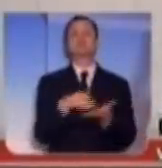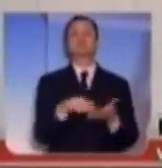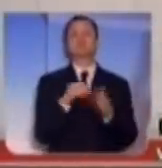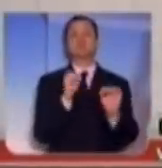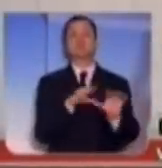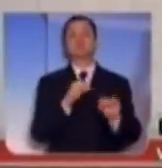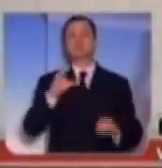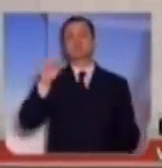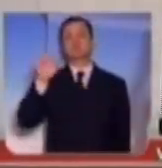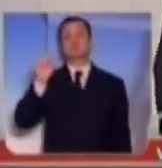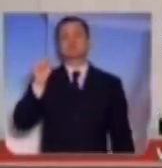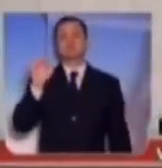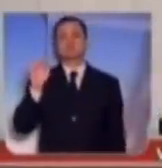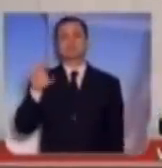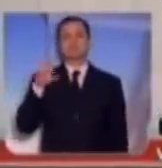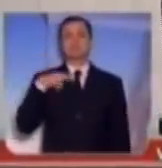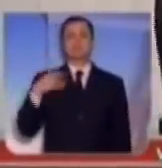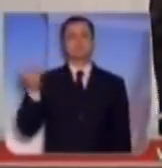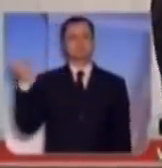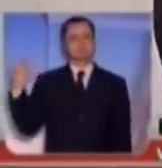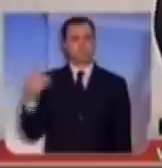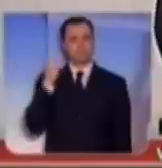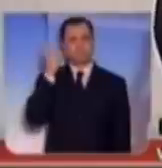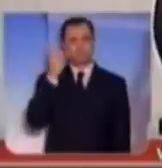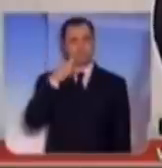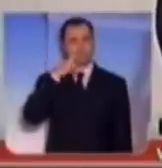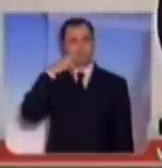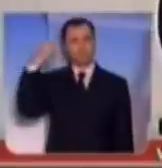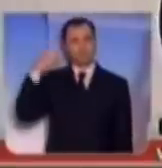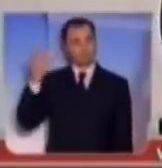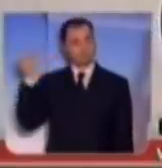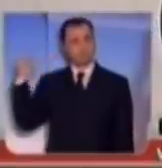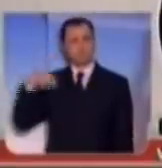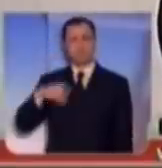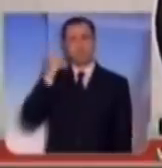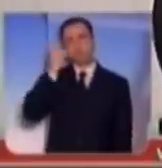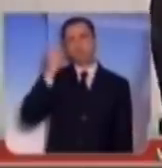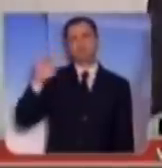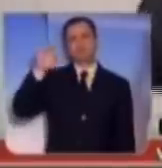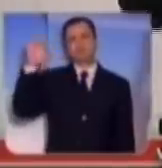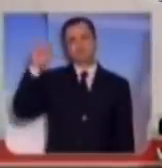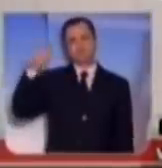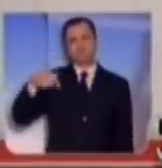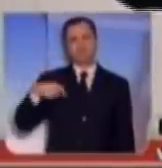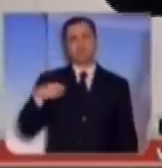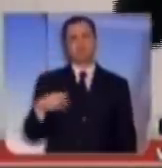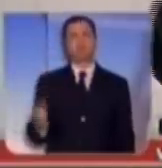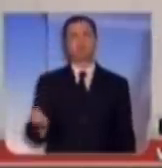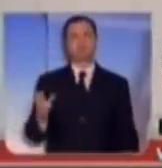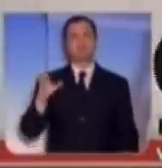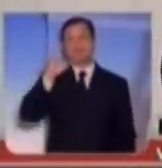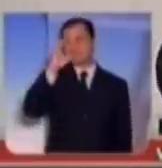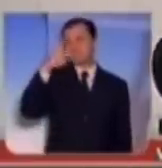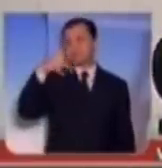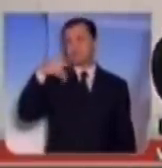educação, César Calegari, que foi deputado aqui, uma vergonha, senhor presidente, ele foi deputado estadual aqui, presidente